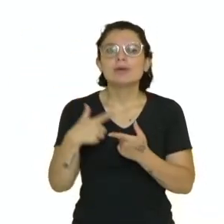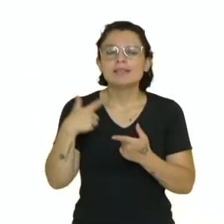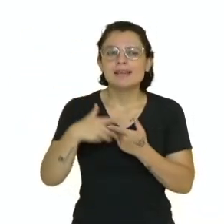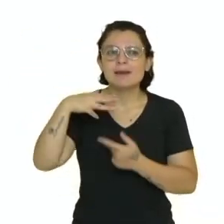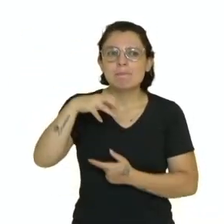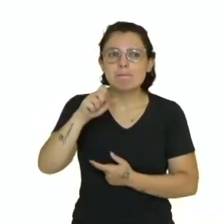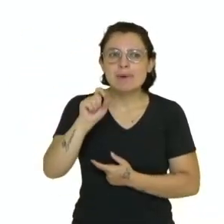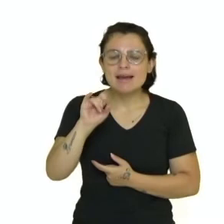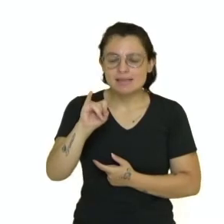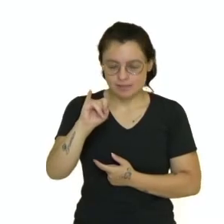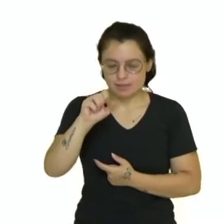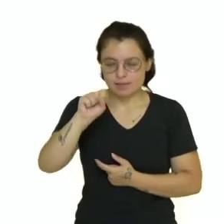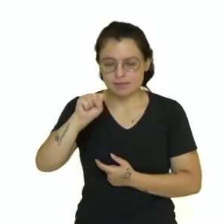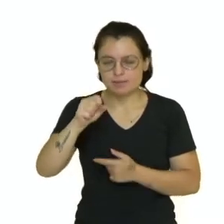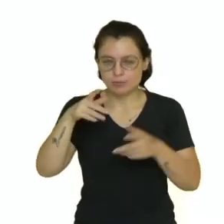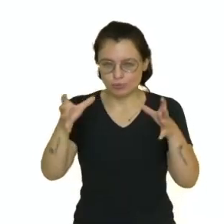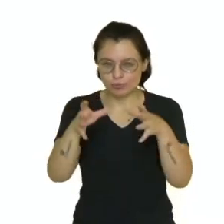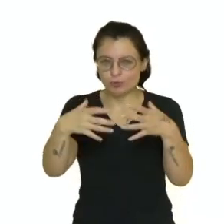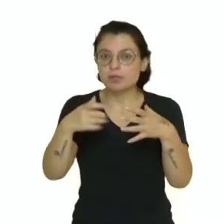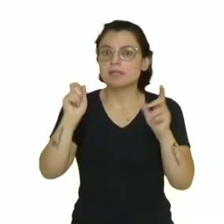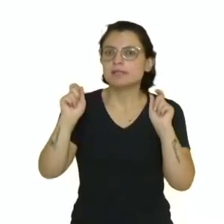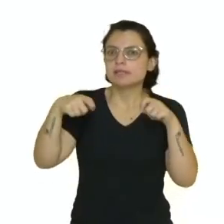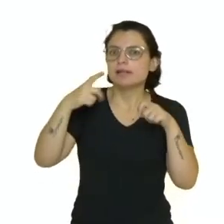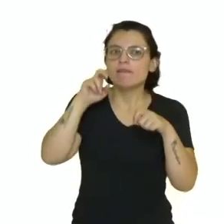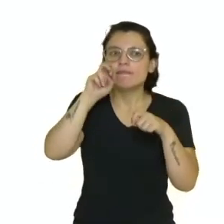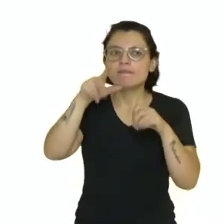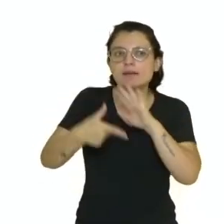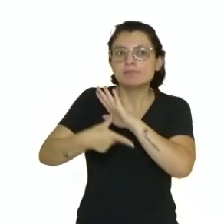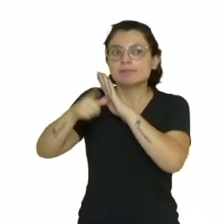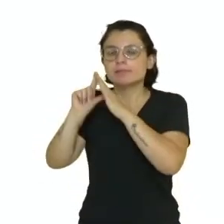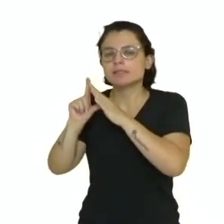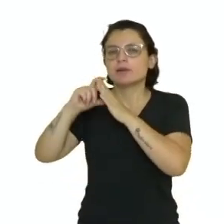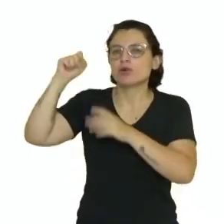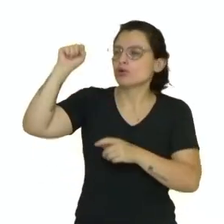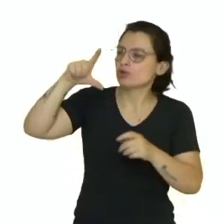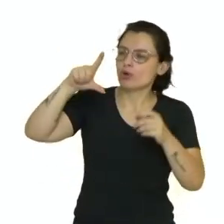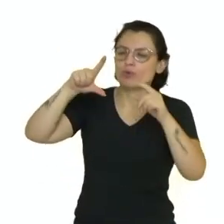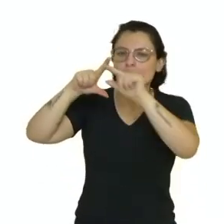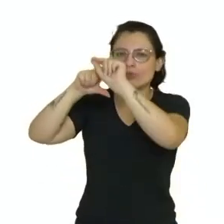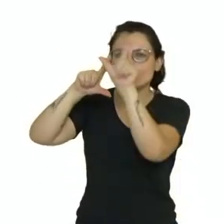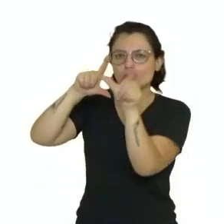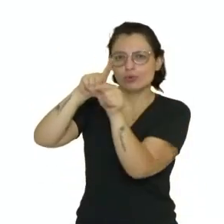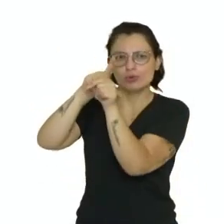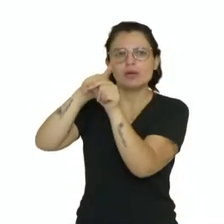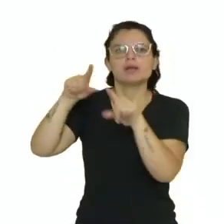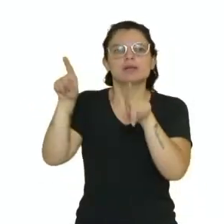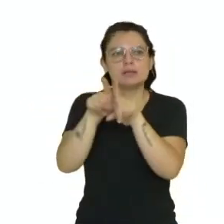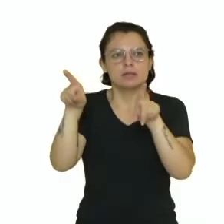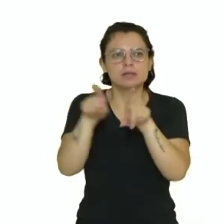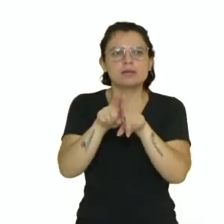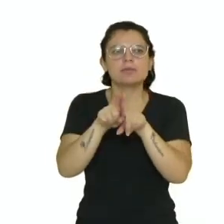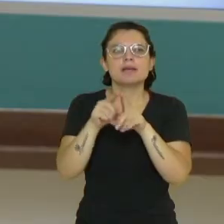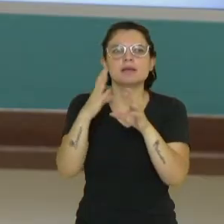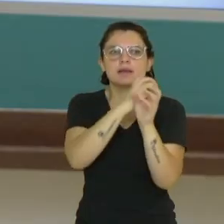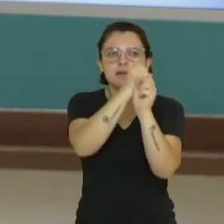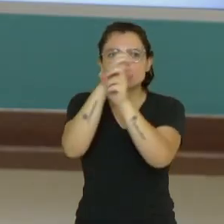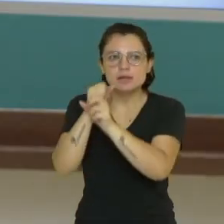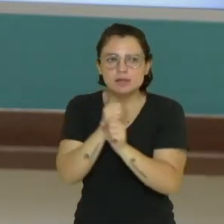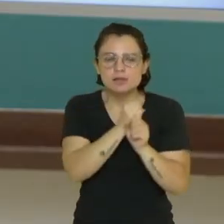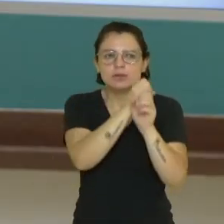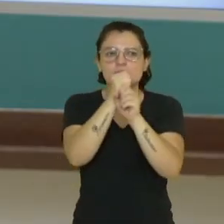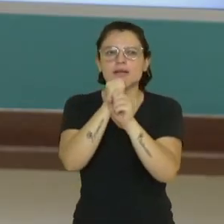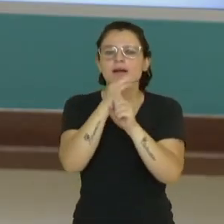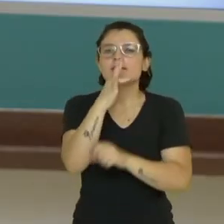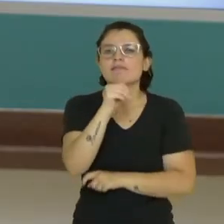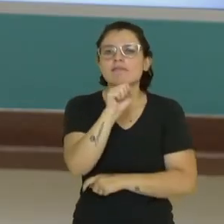do Sol, descrever as fases de Vênus e calcular a duração do ano com bastante precisão. Por conta